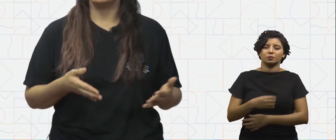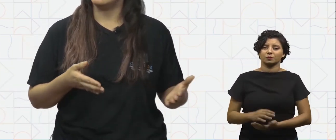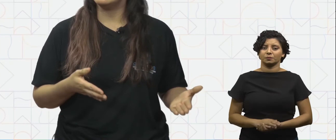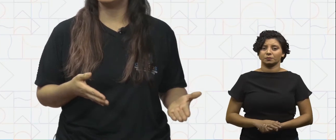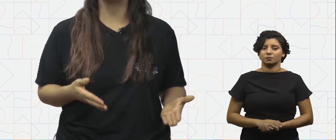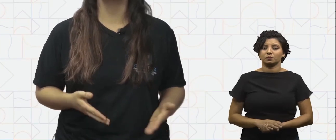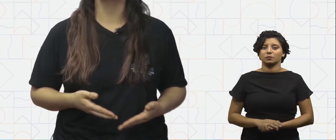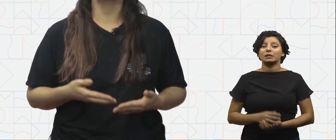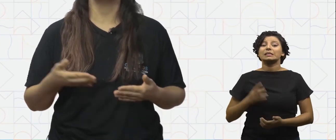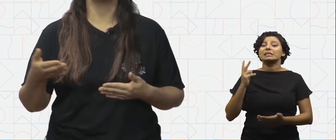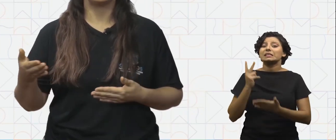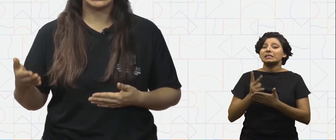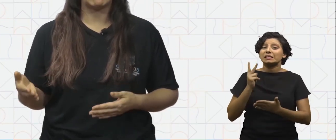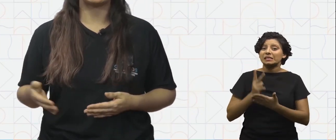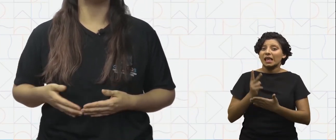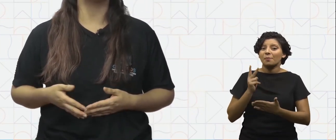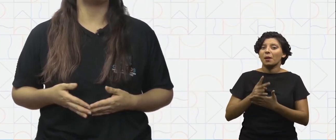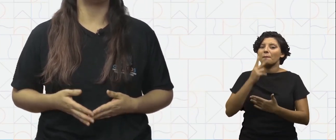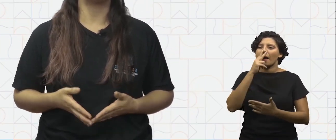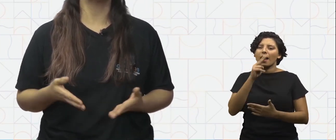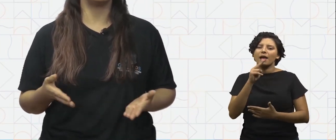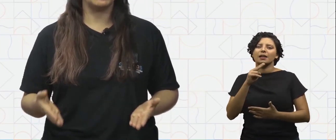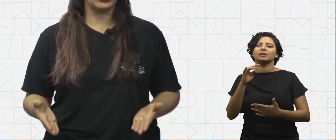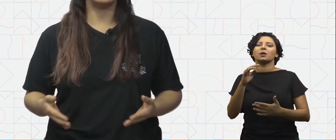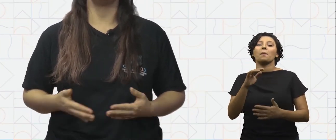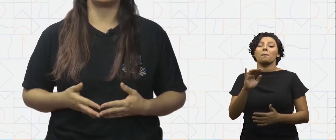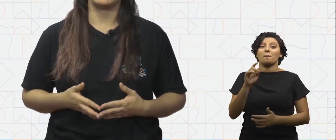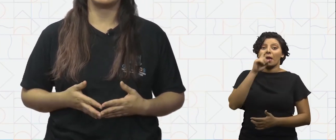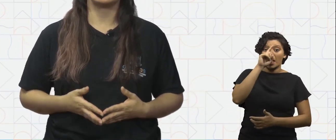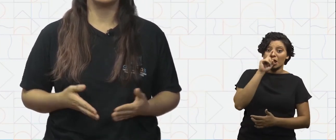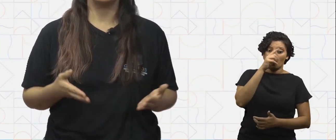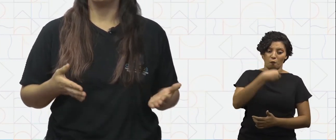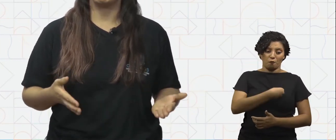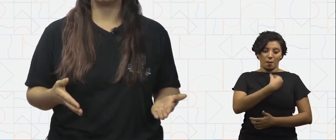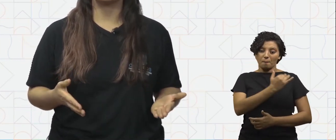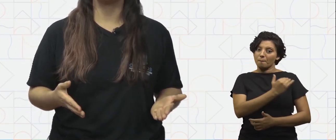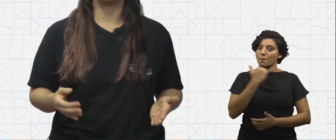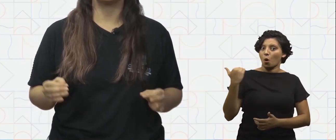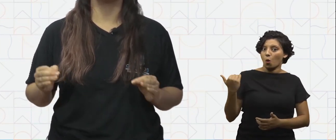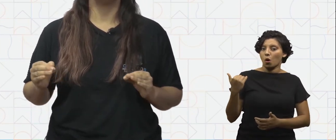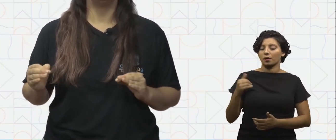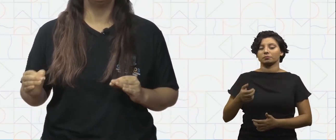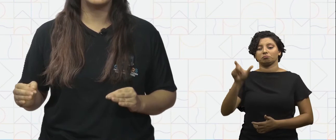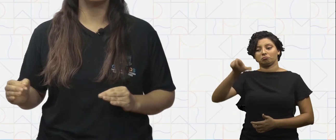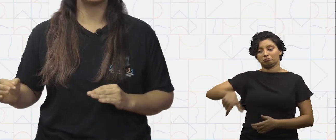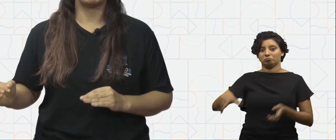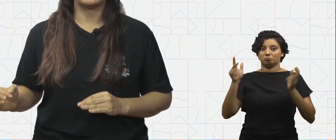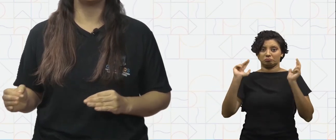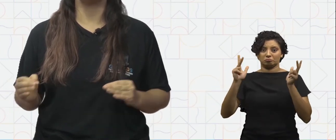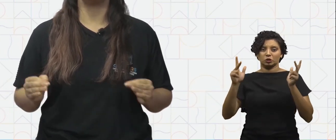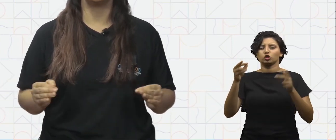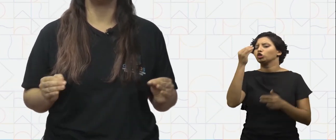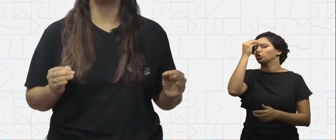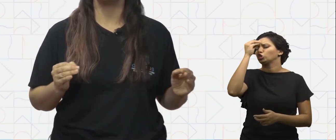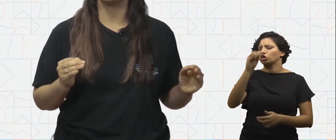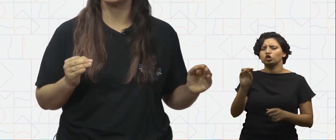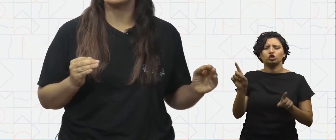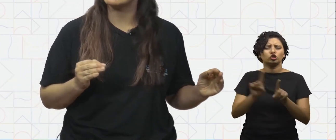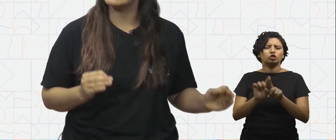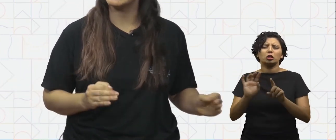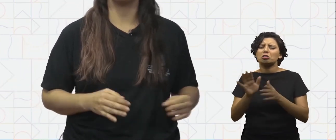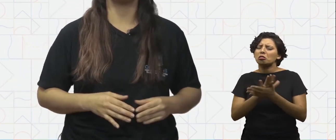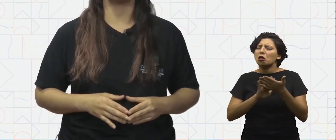riscos, andando sempre ao lado da morte muitas vezes. O aventureiro não se abate diante